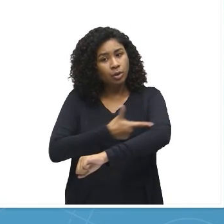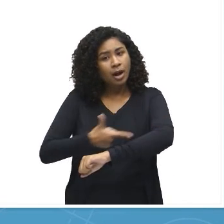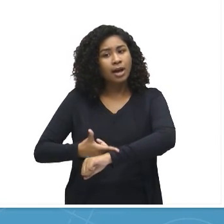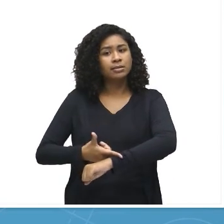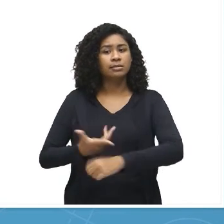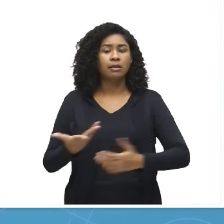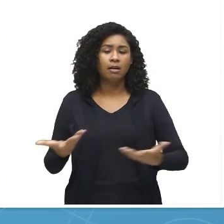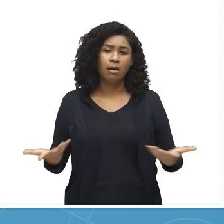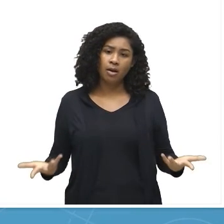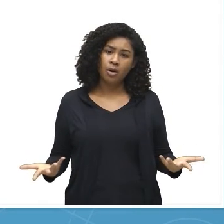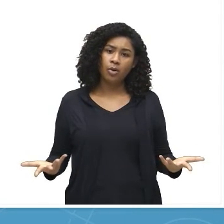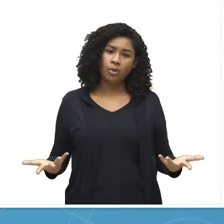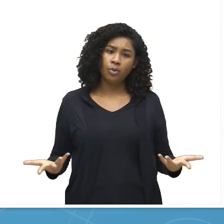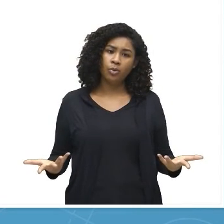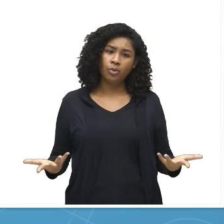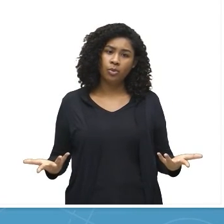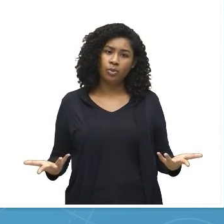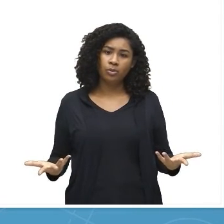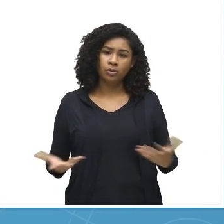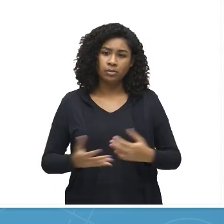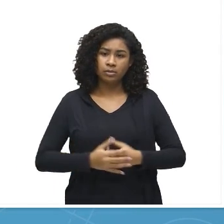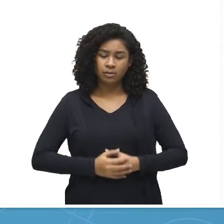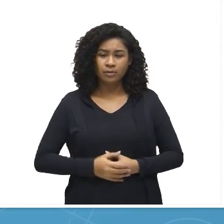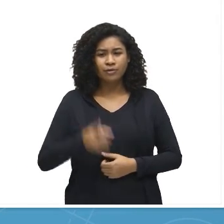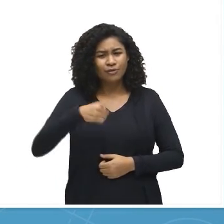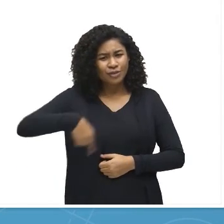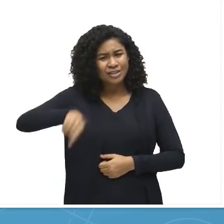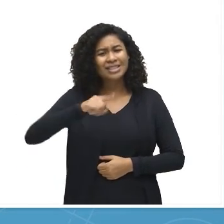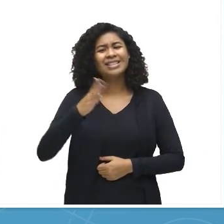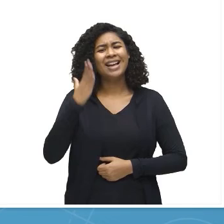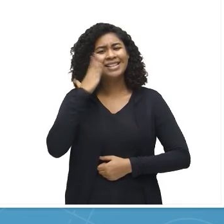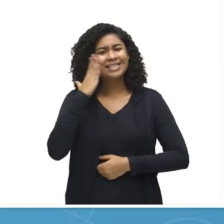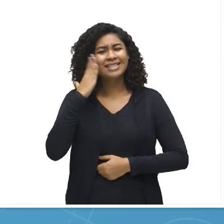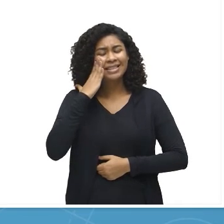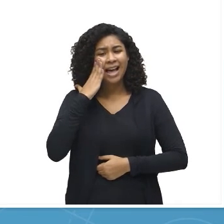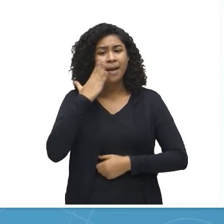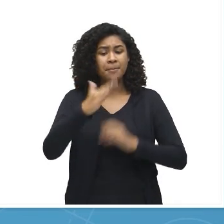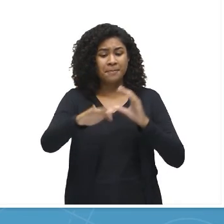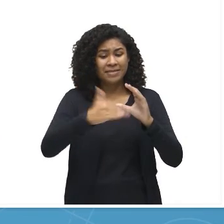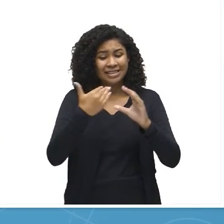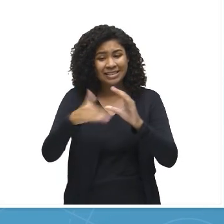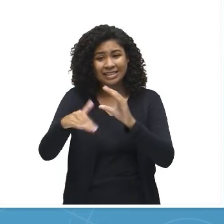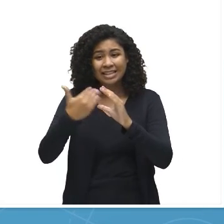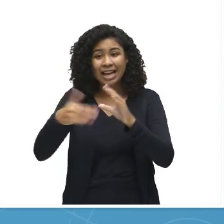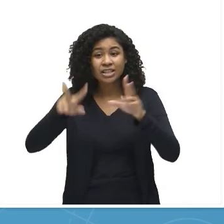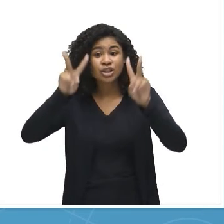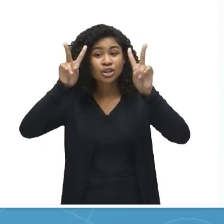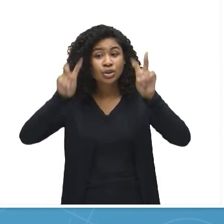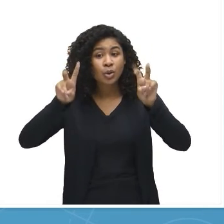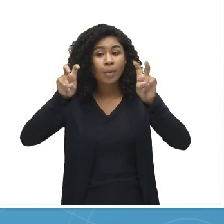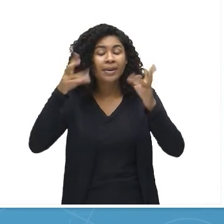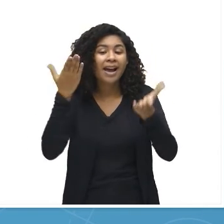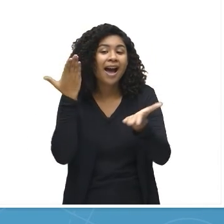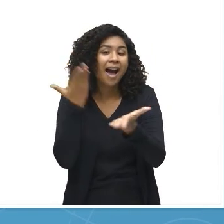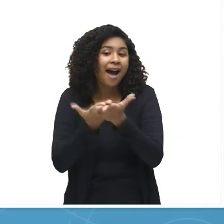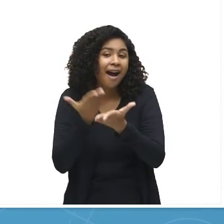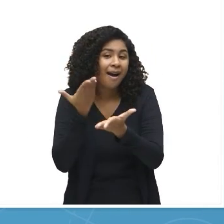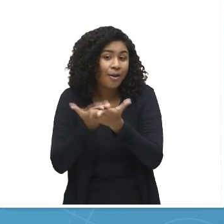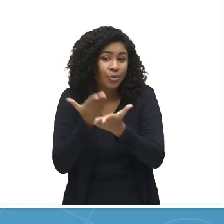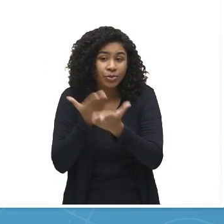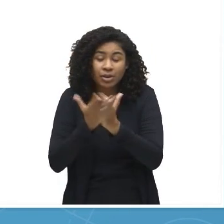cansados de saber que o nosso chat é para falar sobre a aula, sobre as dúvidas de vocês,